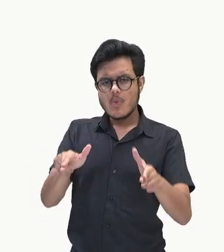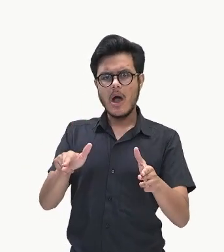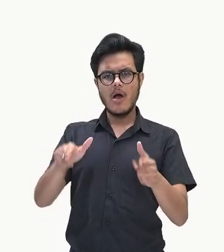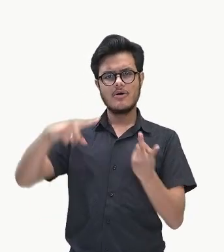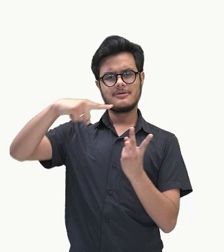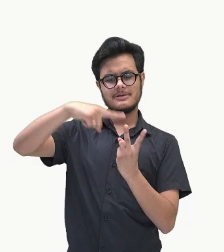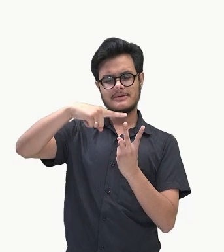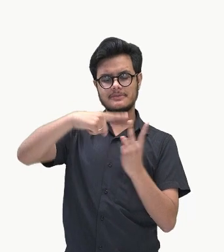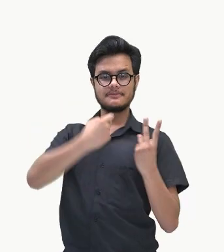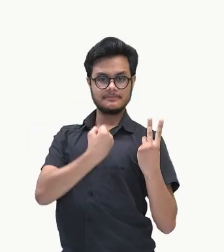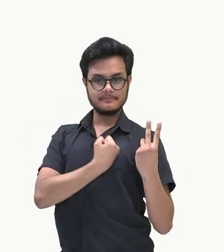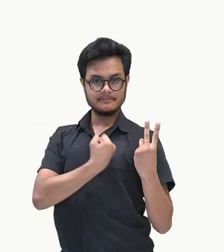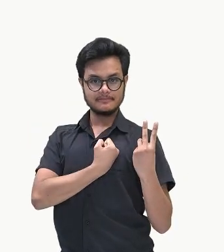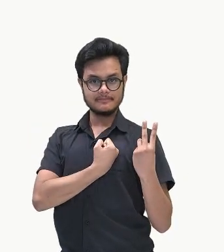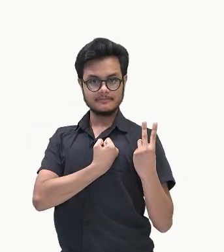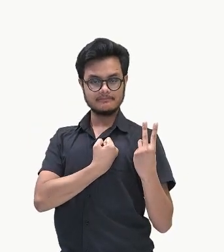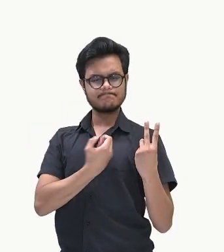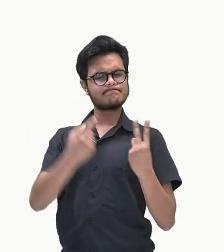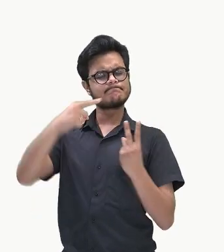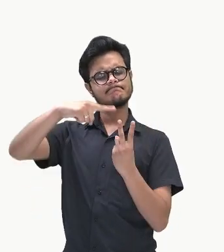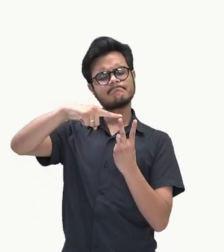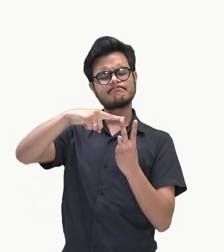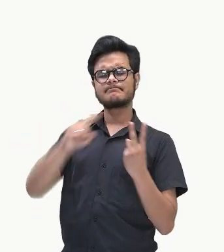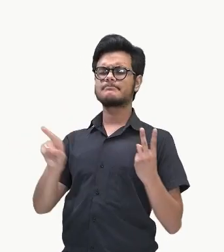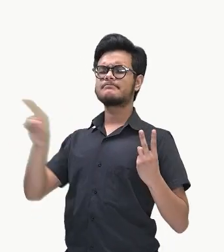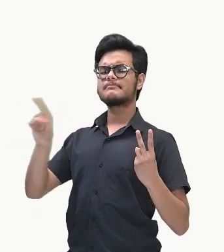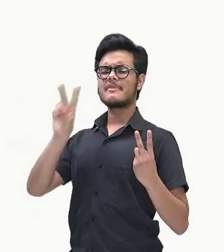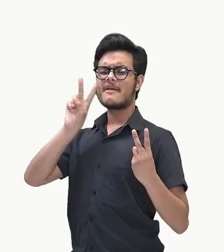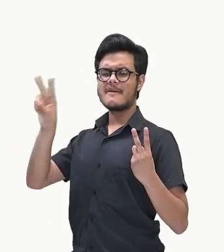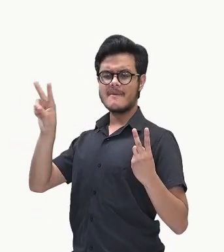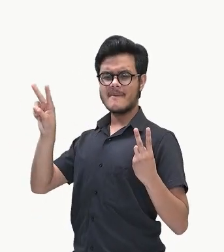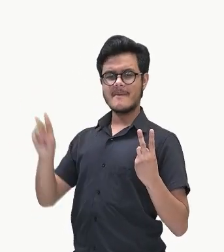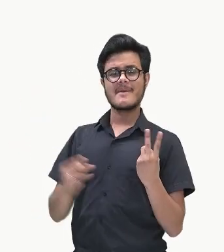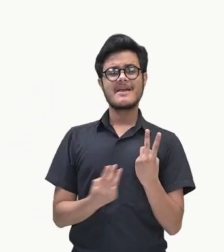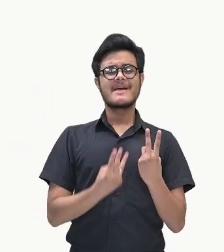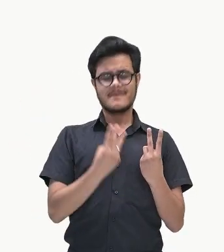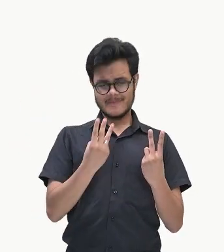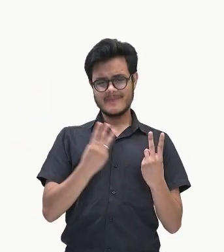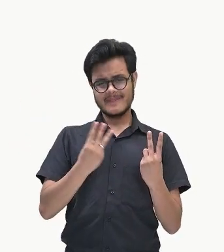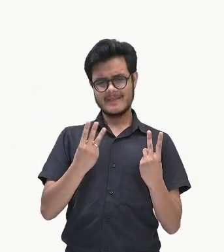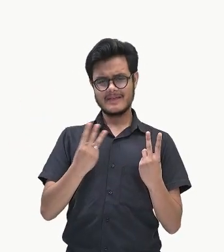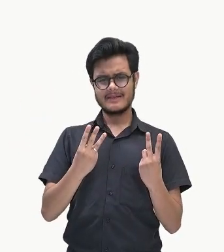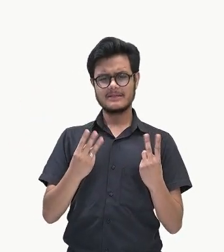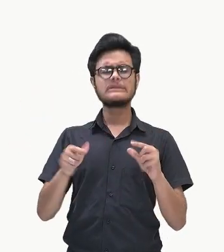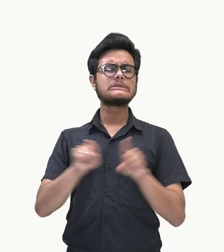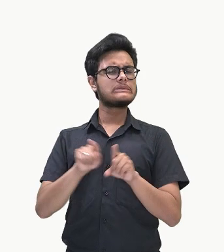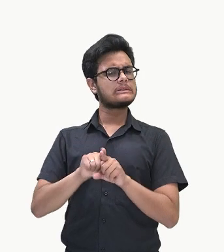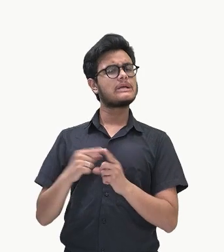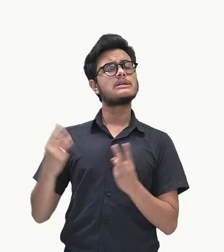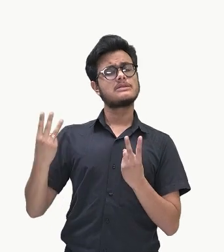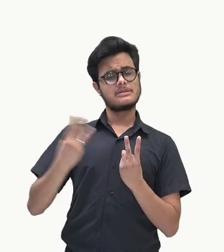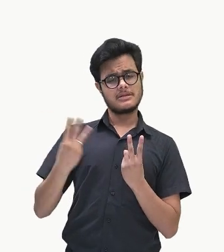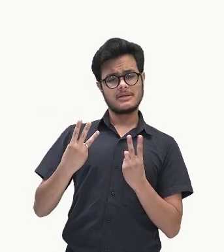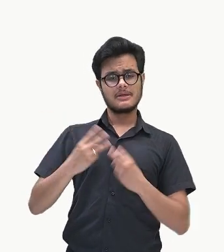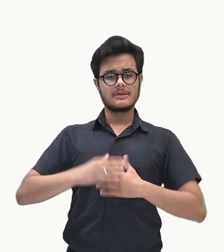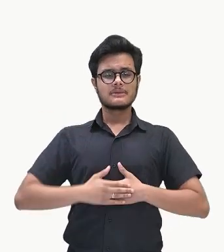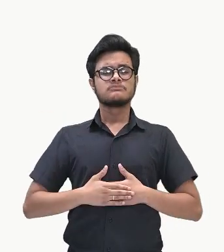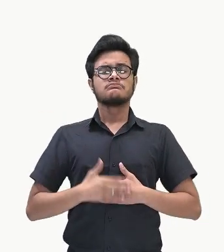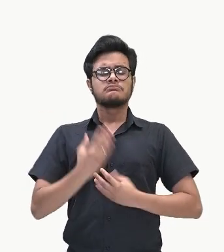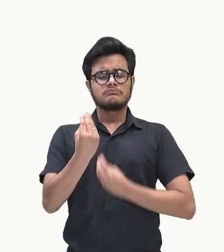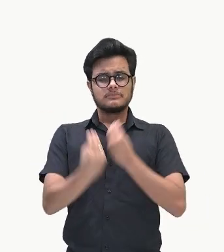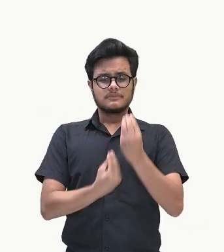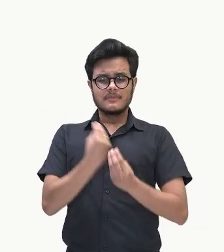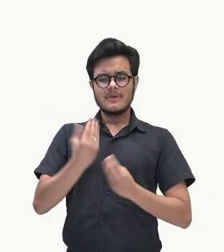radical, tá? Observe aqui, ó, é 3 e é 3. Como é que eu vou saber qual